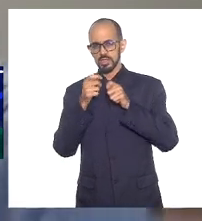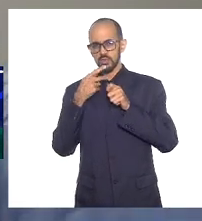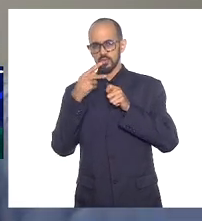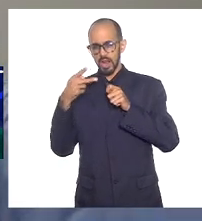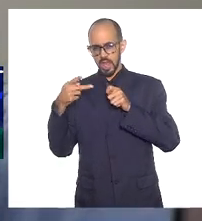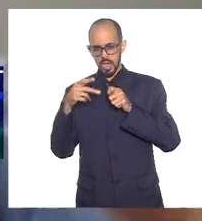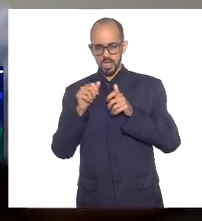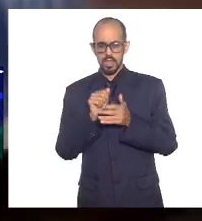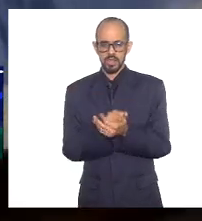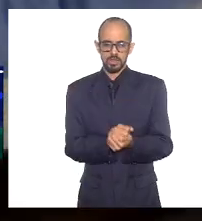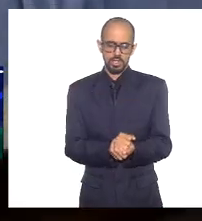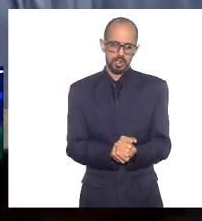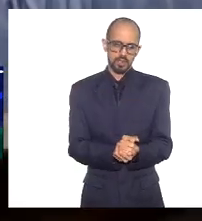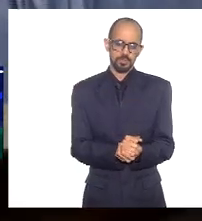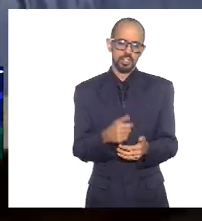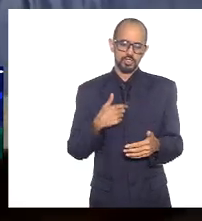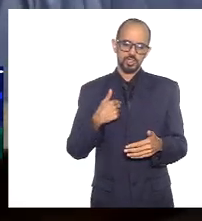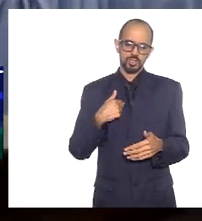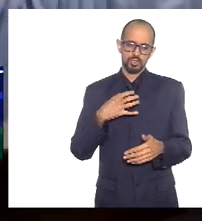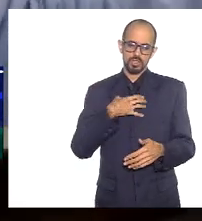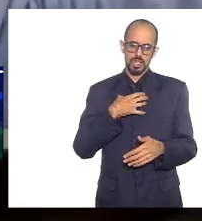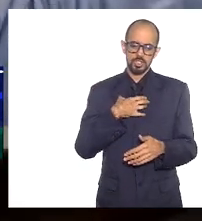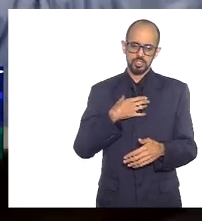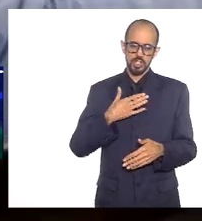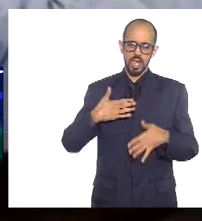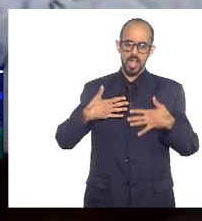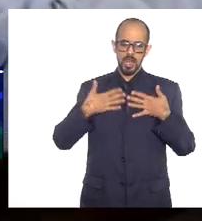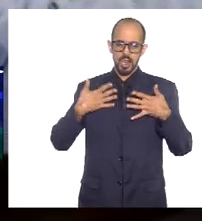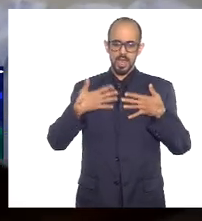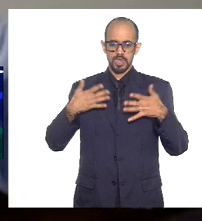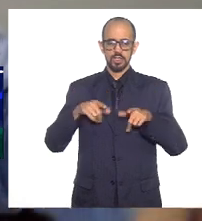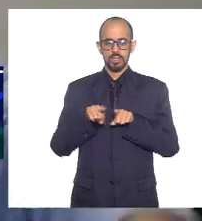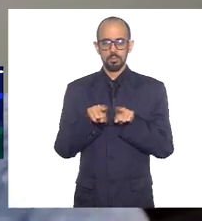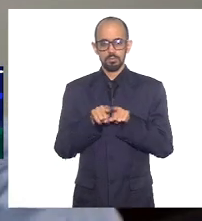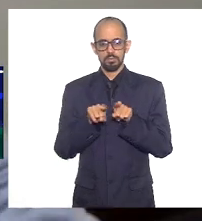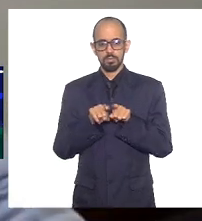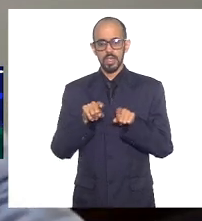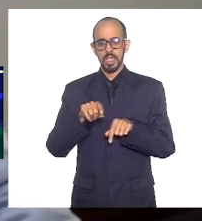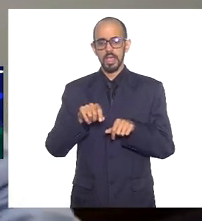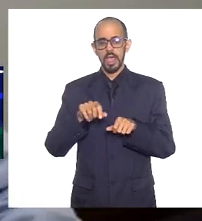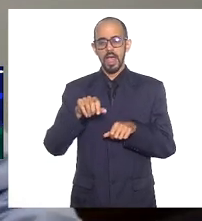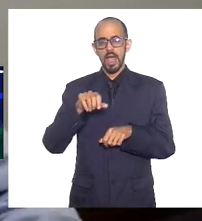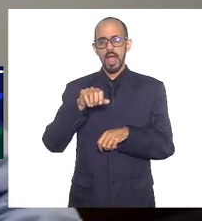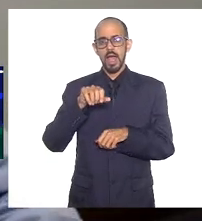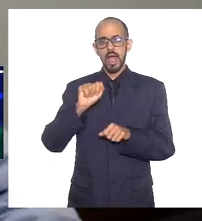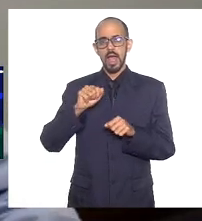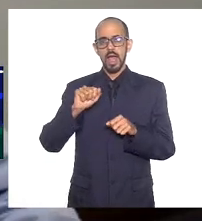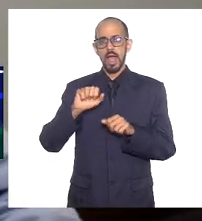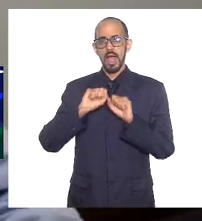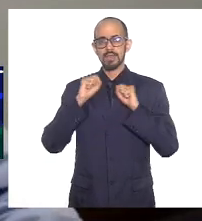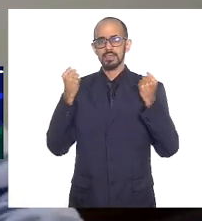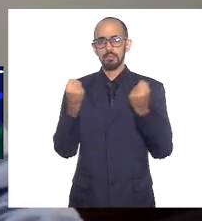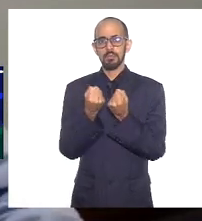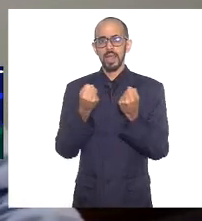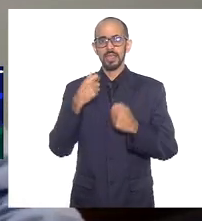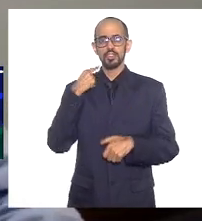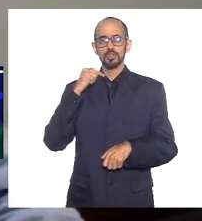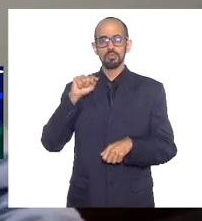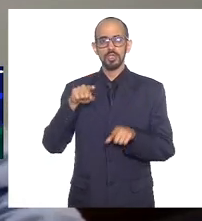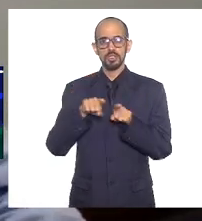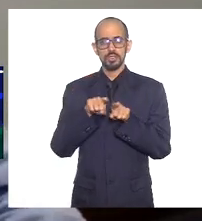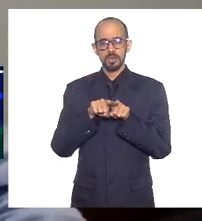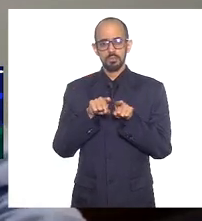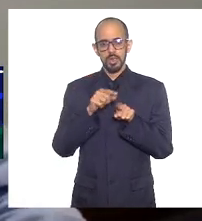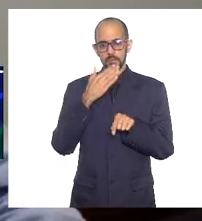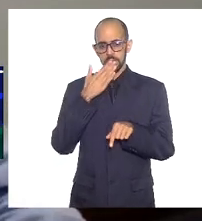atende sempre com muita alegria seja em relação à própria Assembleia Legislativa de Minas Gerais que entrou em contato comigo sábado pedindo relatório e eu expliquei